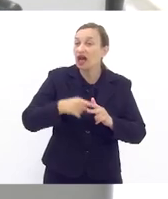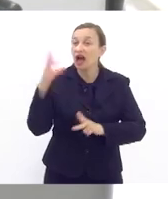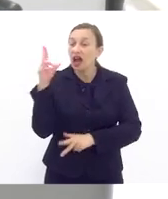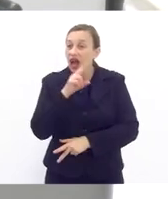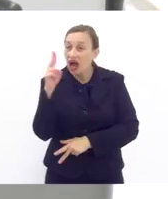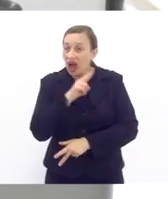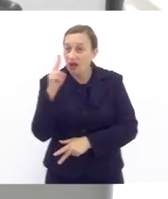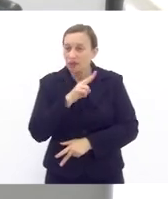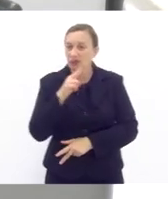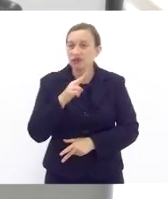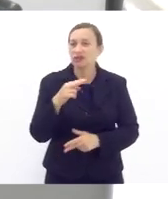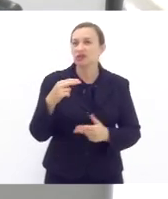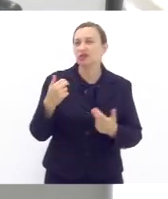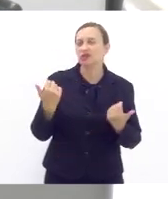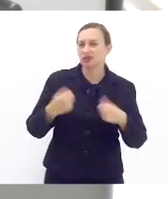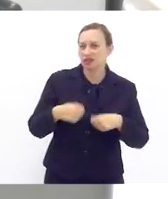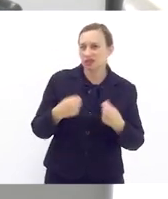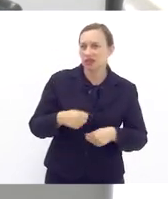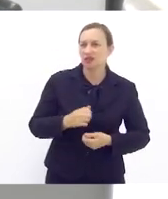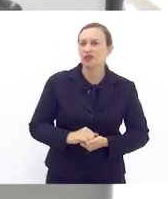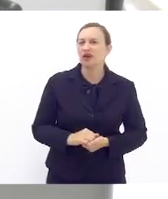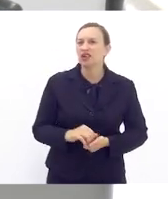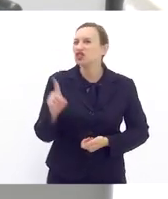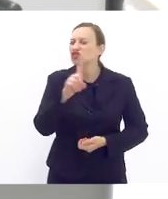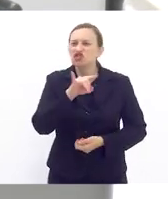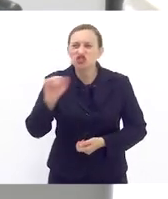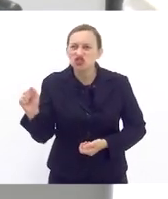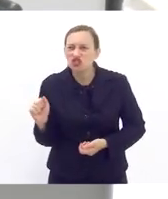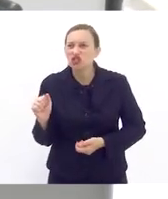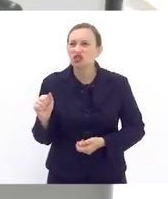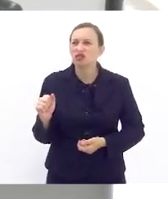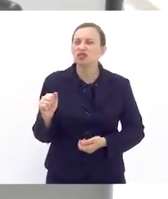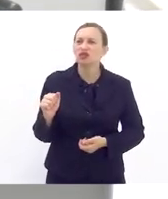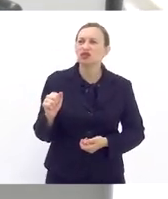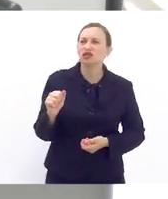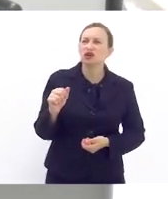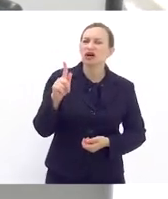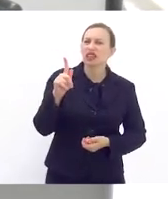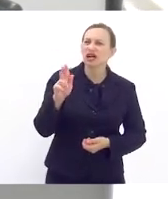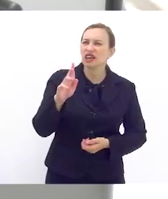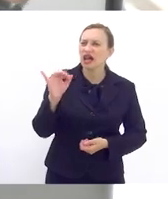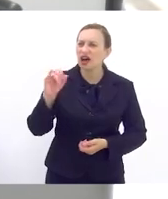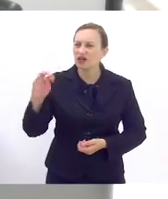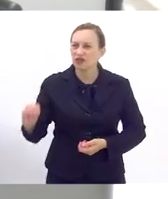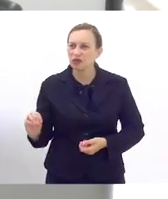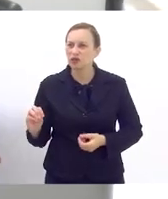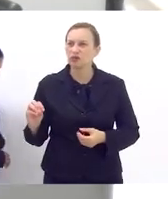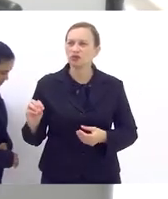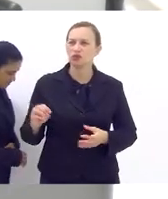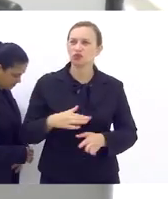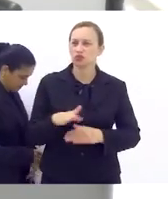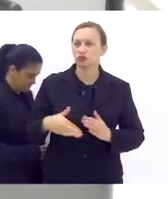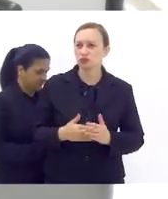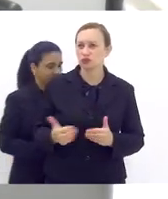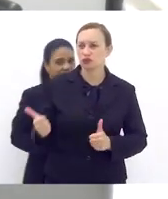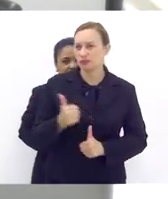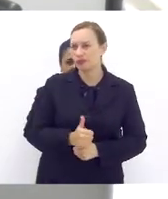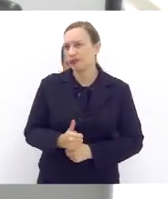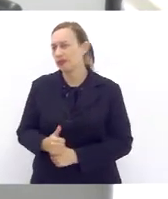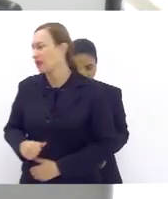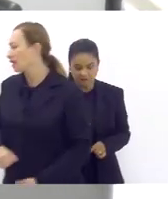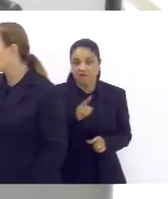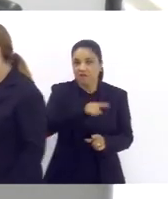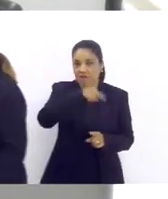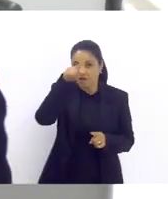necessários datas gráficos taxas índices que são